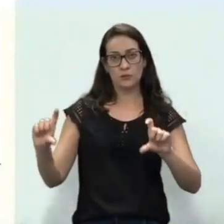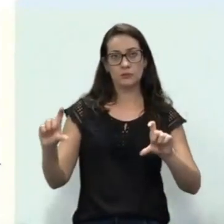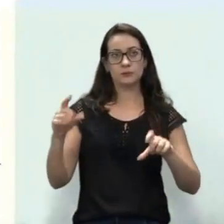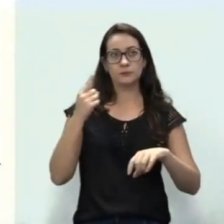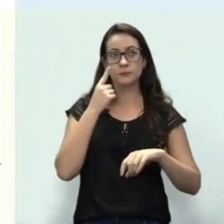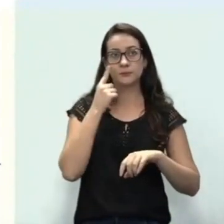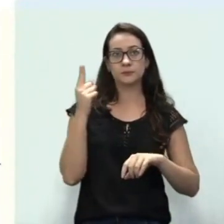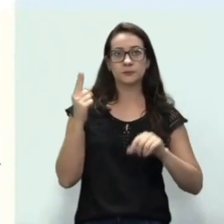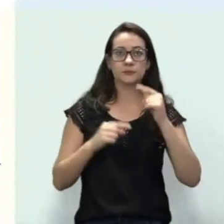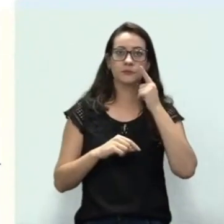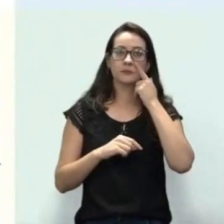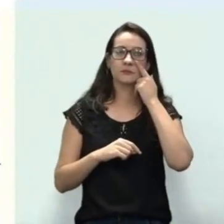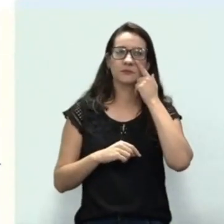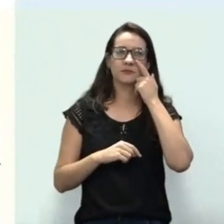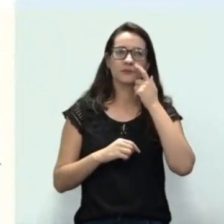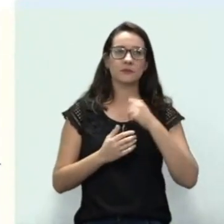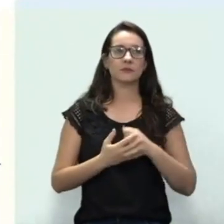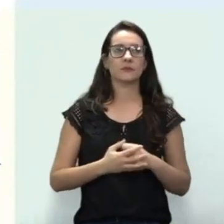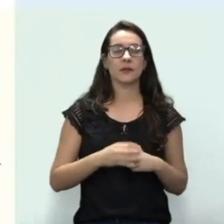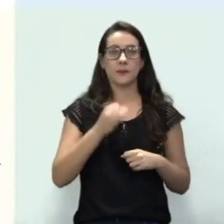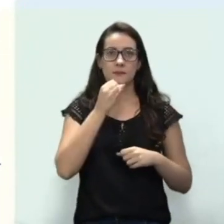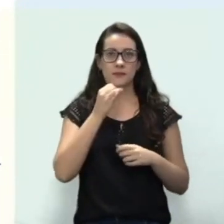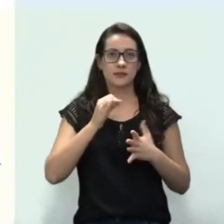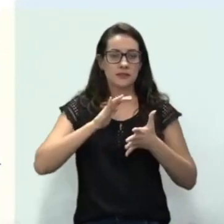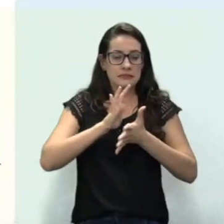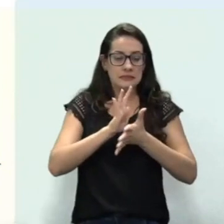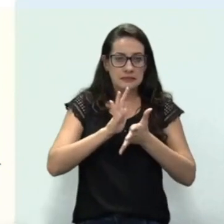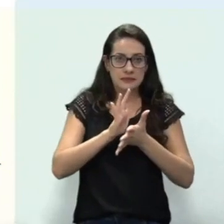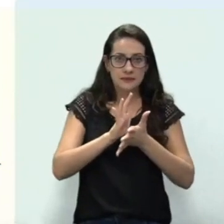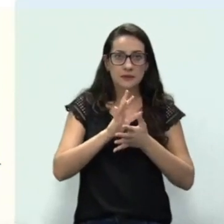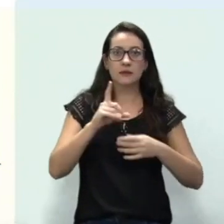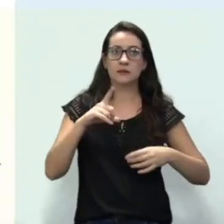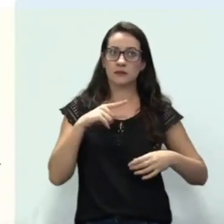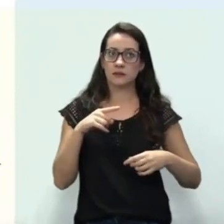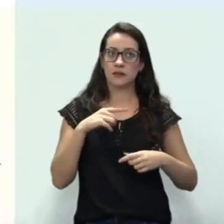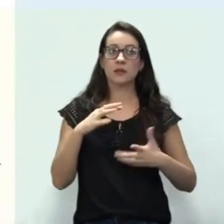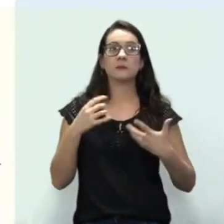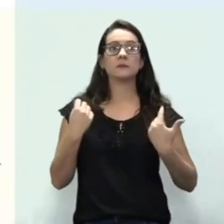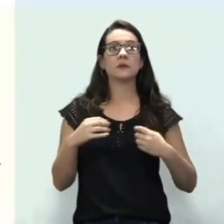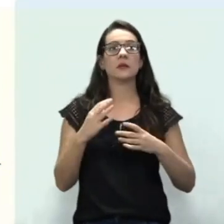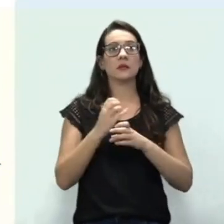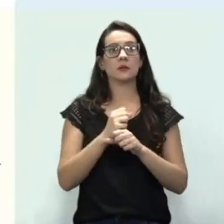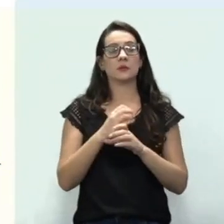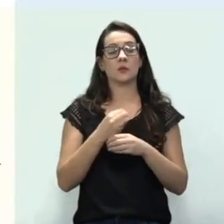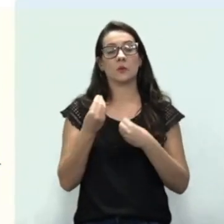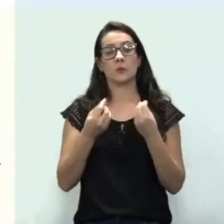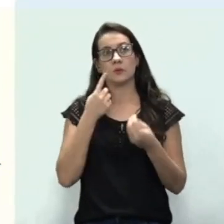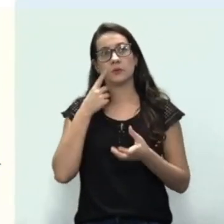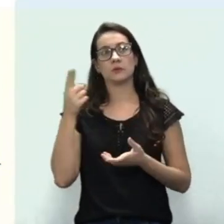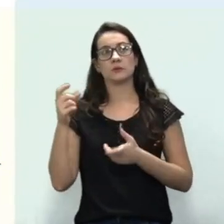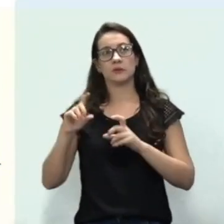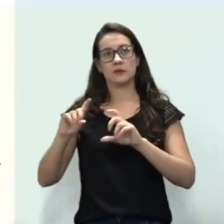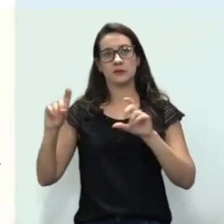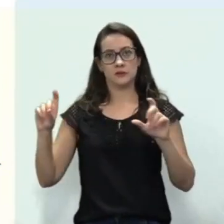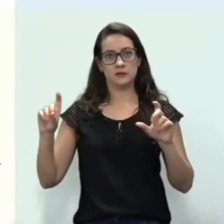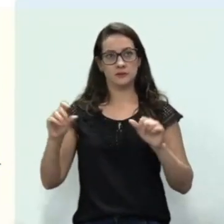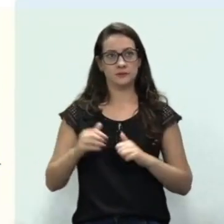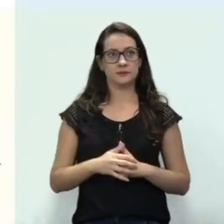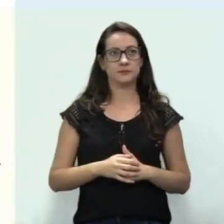temos aqui, no caso, se ela estiver tracionada, nós temos que calcular um alfa 0T, que é